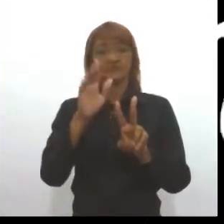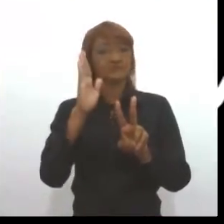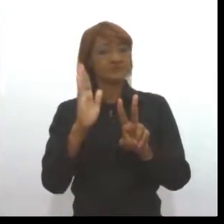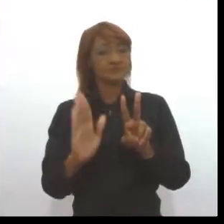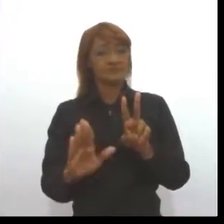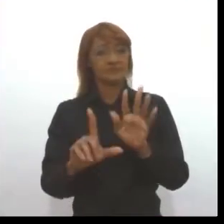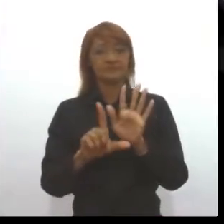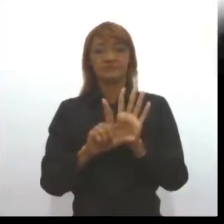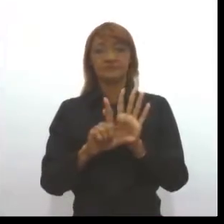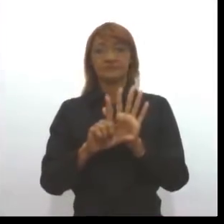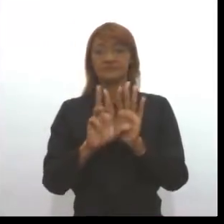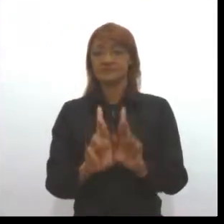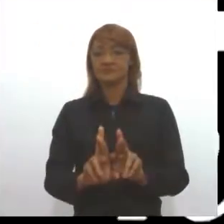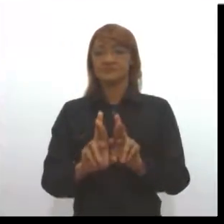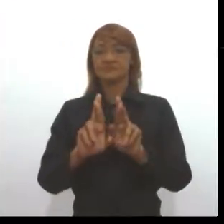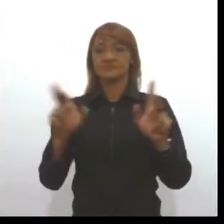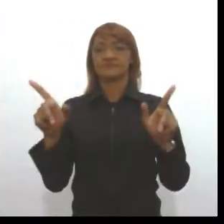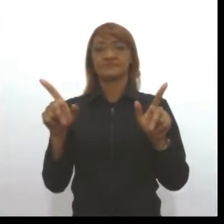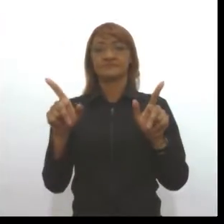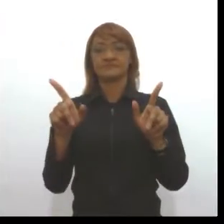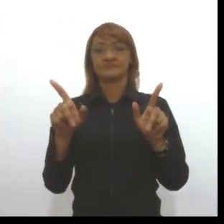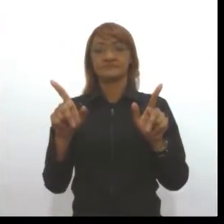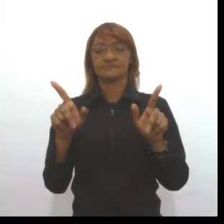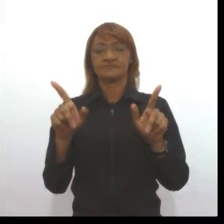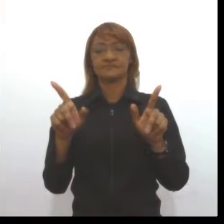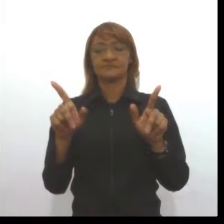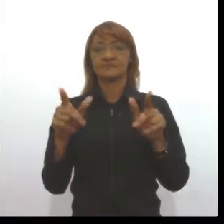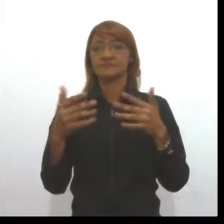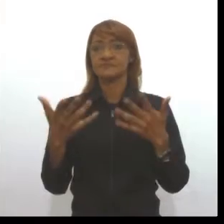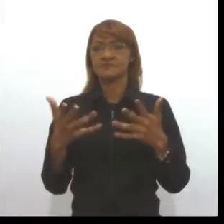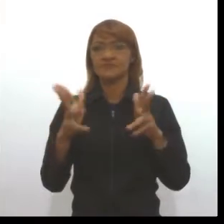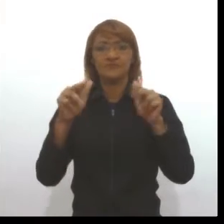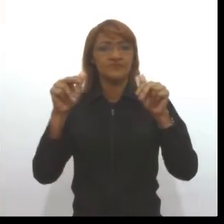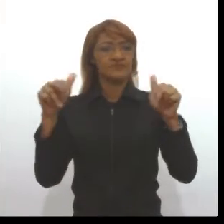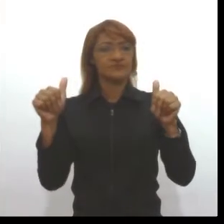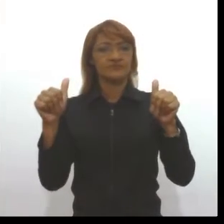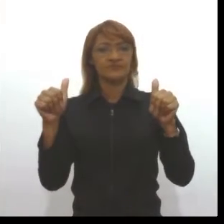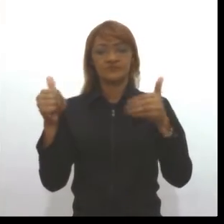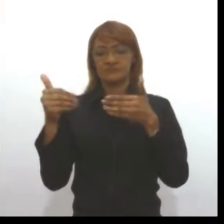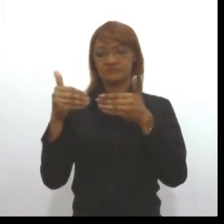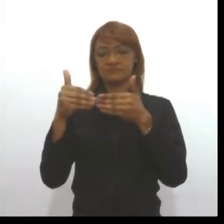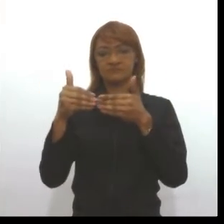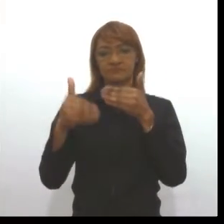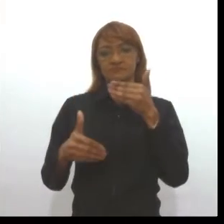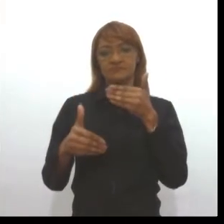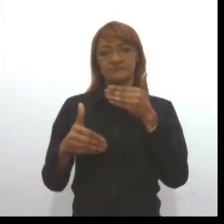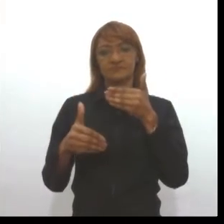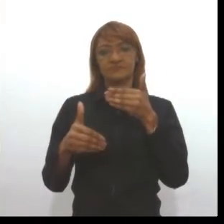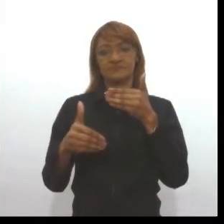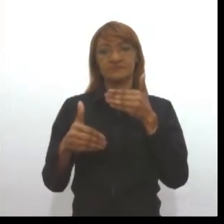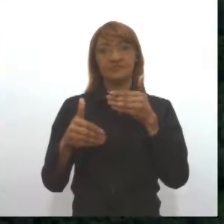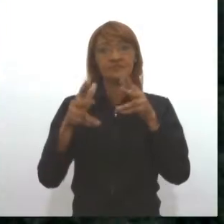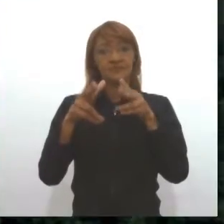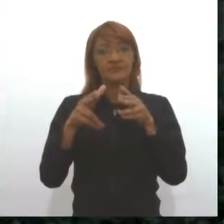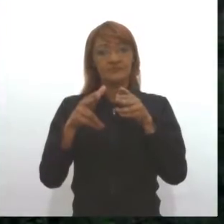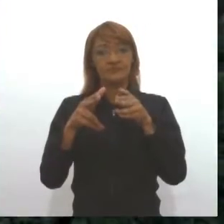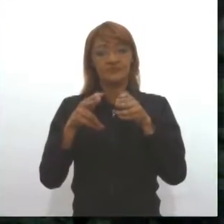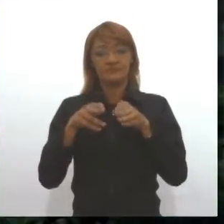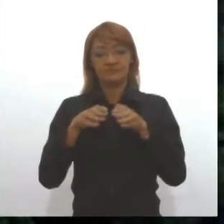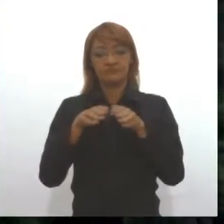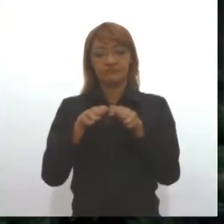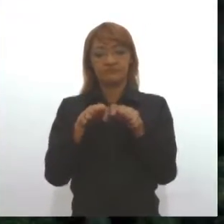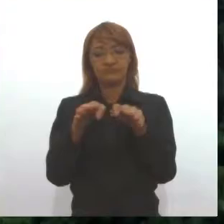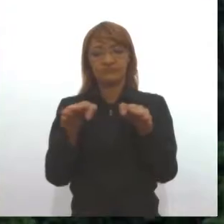por diferenças indissolúveis, que nunca se combinam, como dois caminhos paralelos que nunca